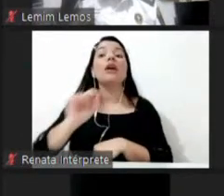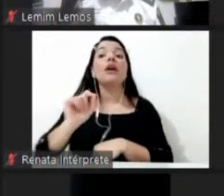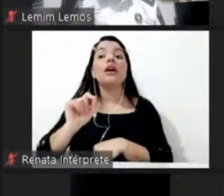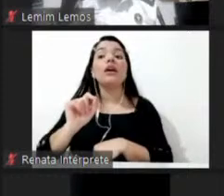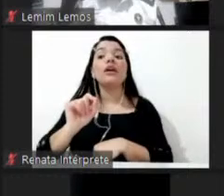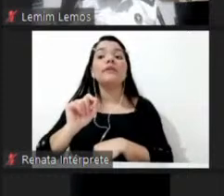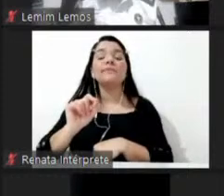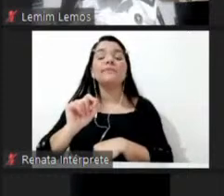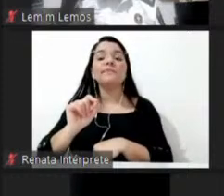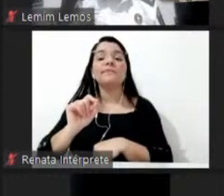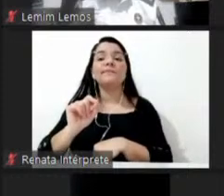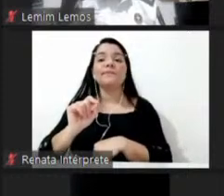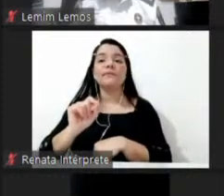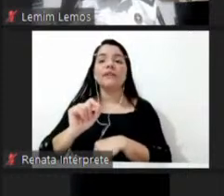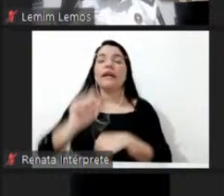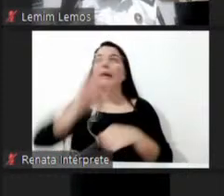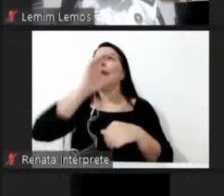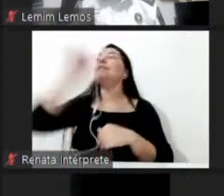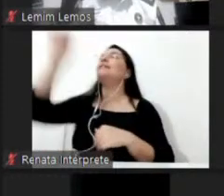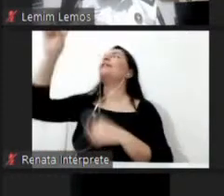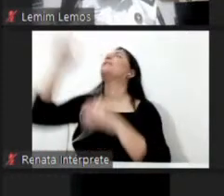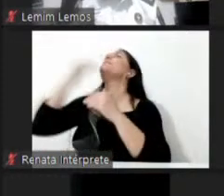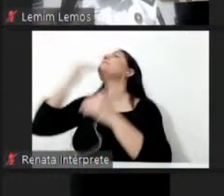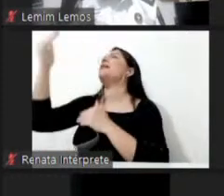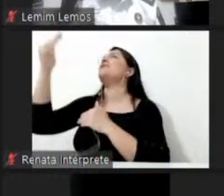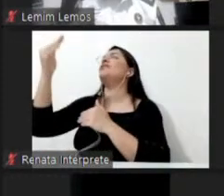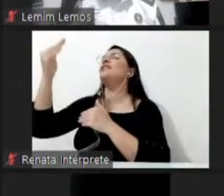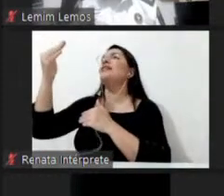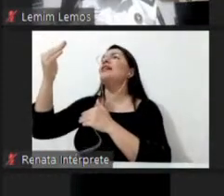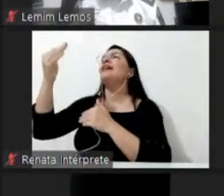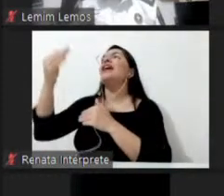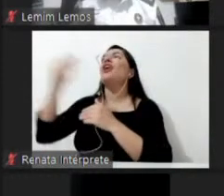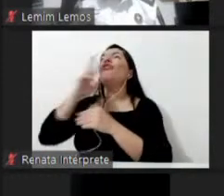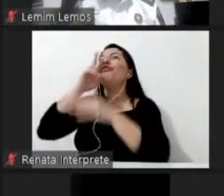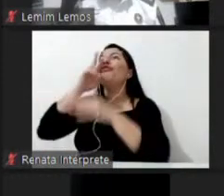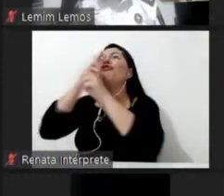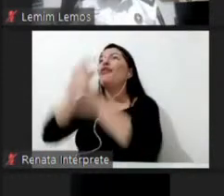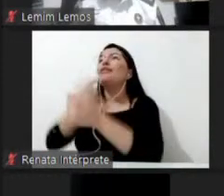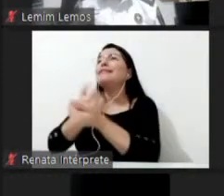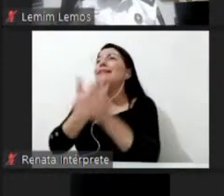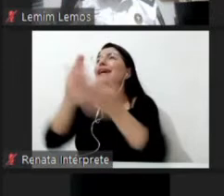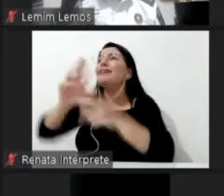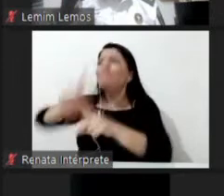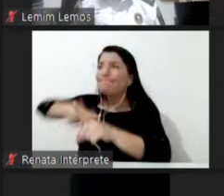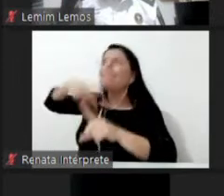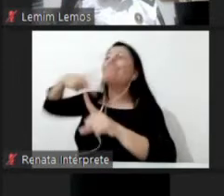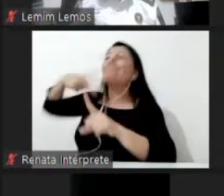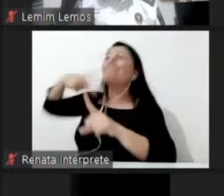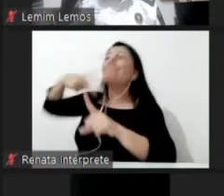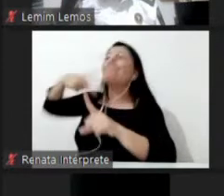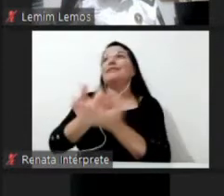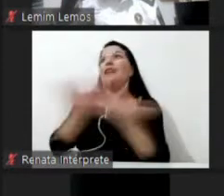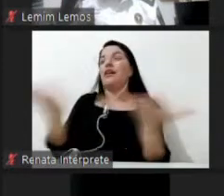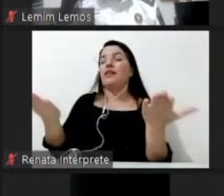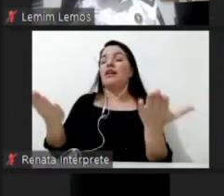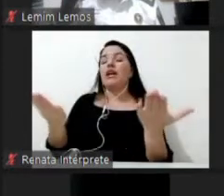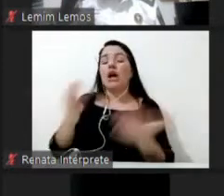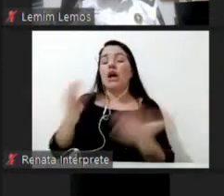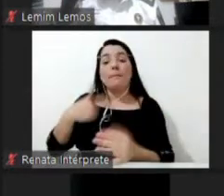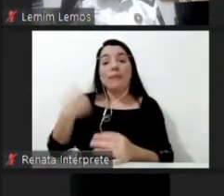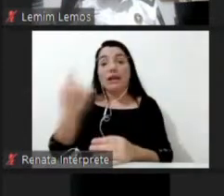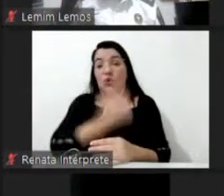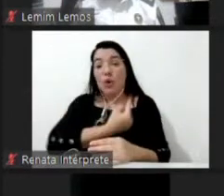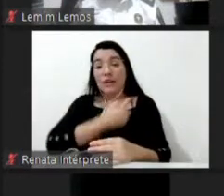peço mais a Deus que renove as forças de vocês, para que dê vocês, a cada um de nós,